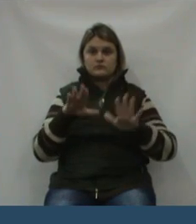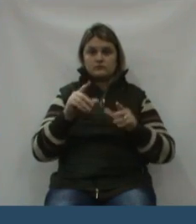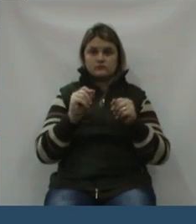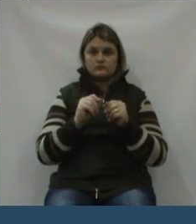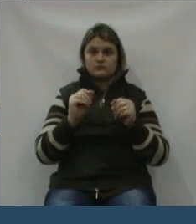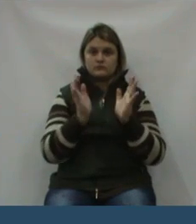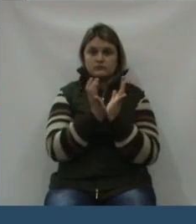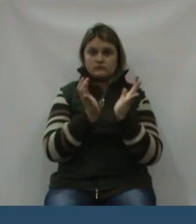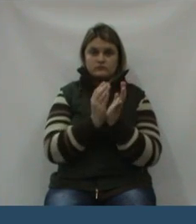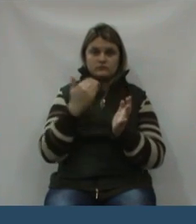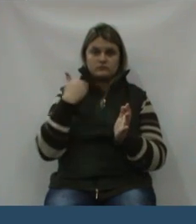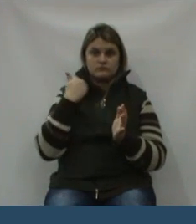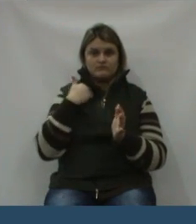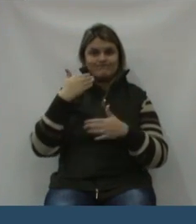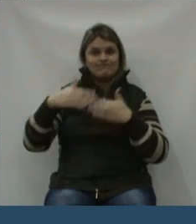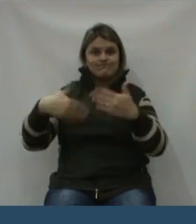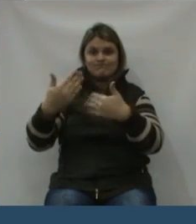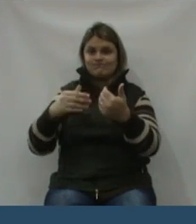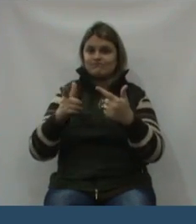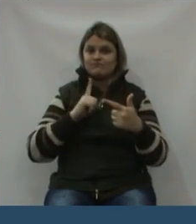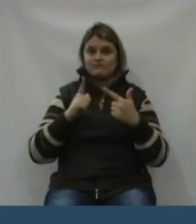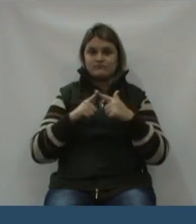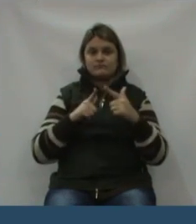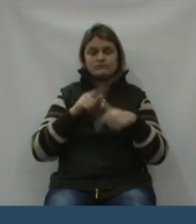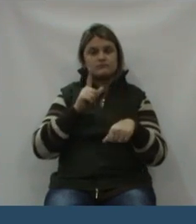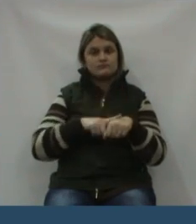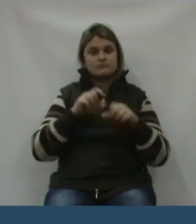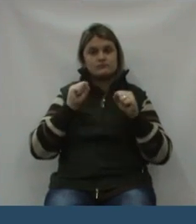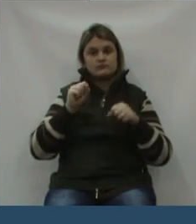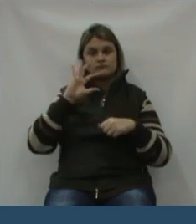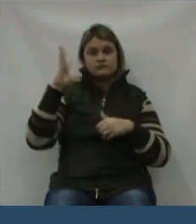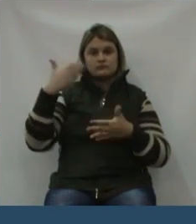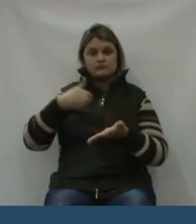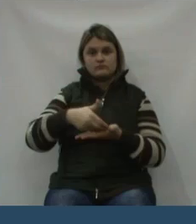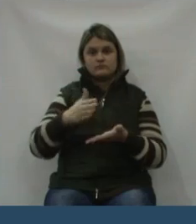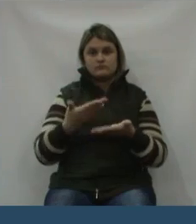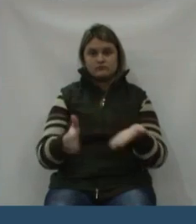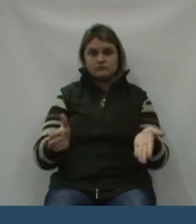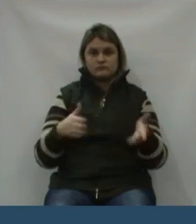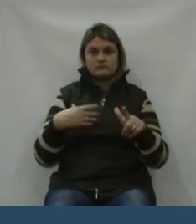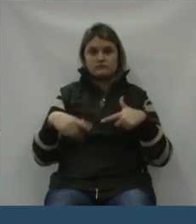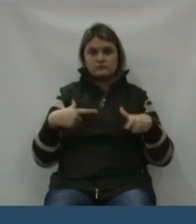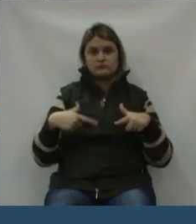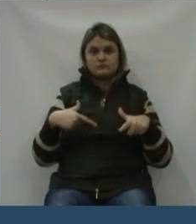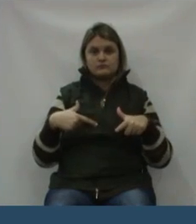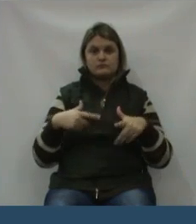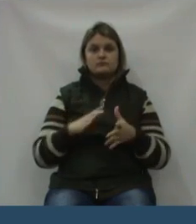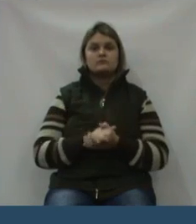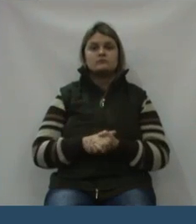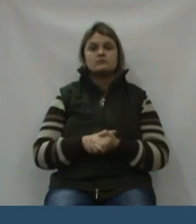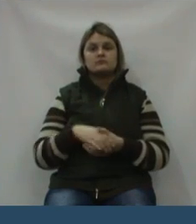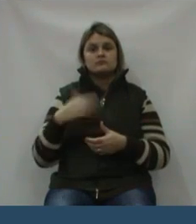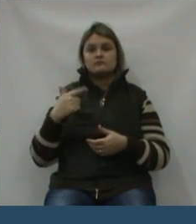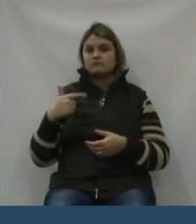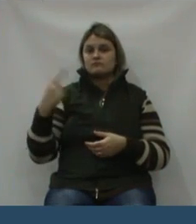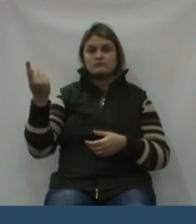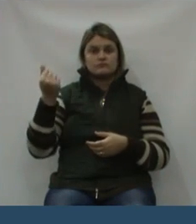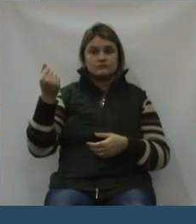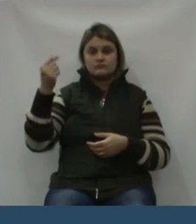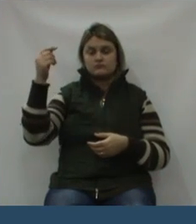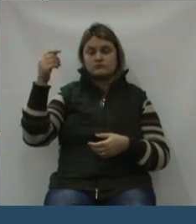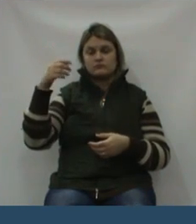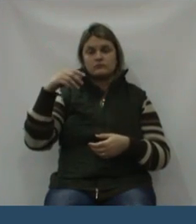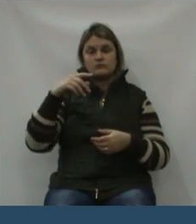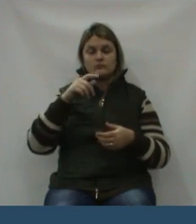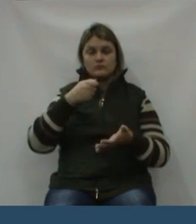empréstimos, e de uma hora para outra, da noite para o dia, perdem seus empregos, sem direito a fundo de